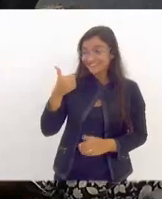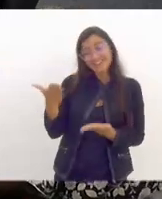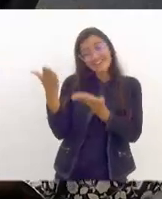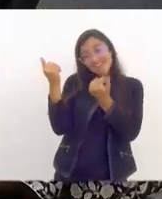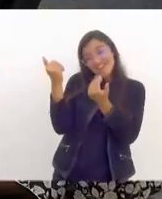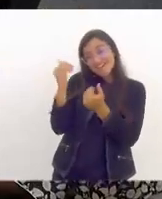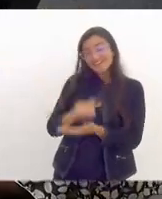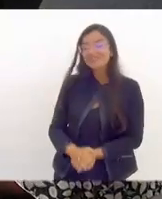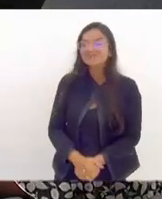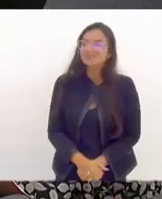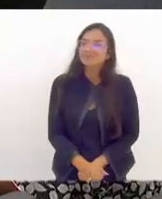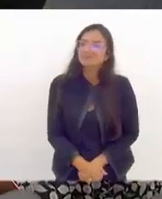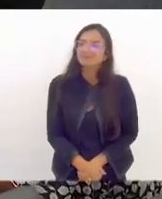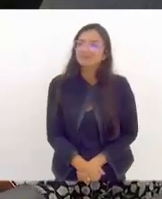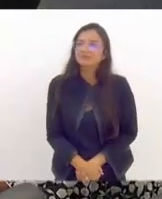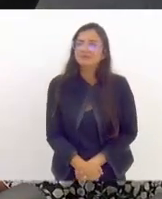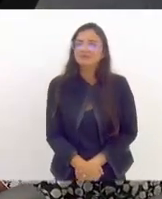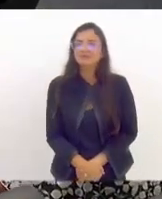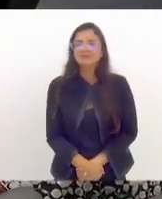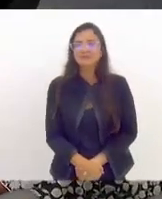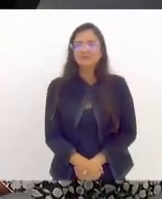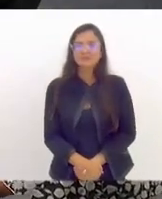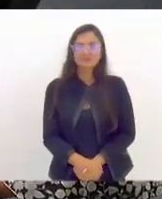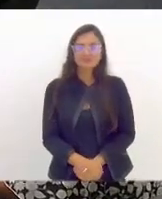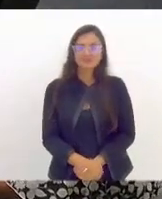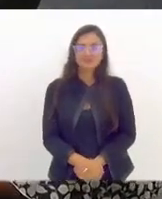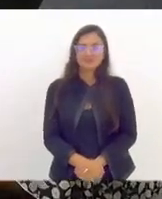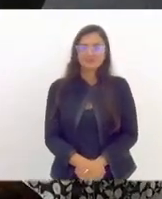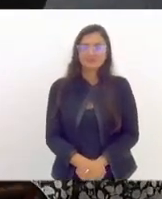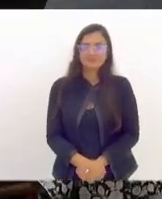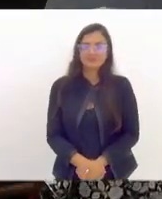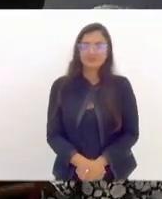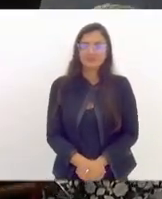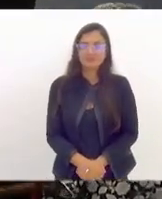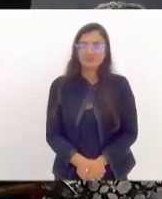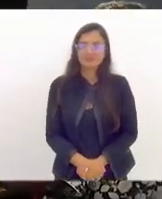E aí agora querem um bingo gente aquele bingo agora